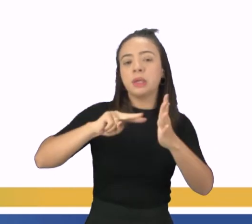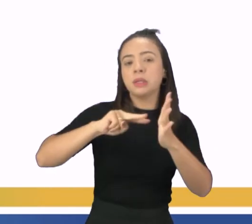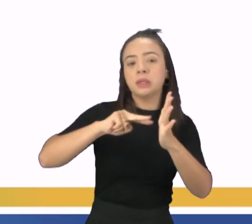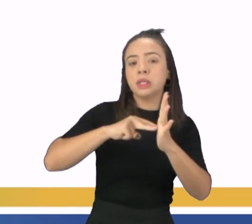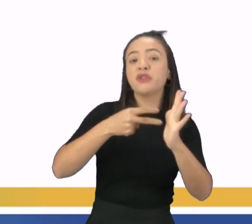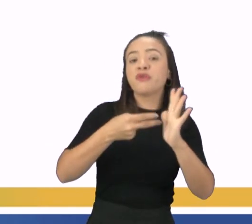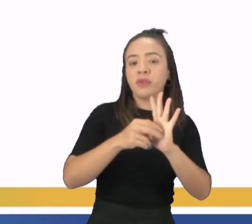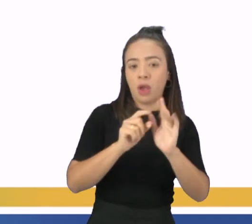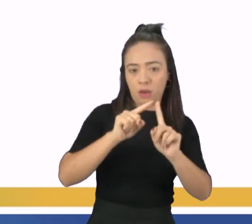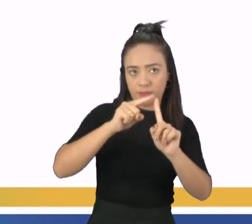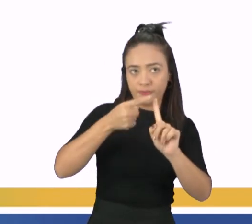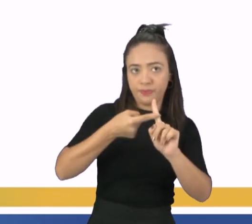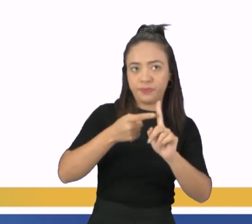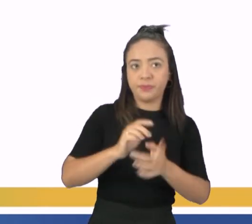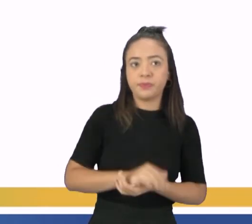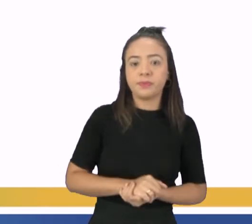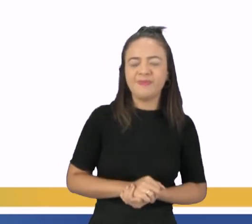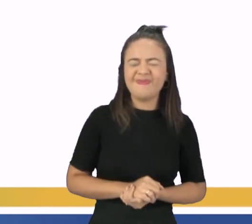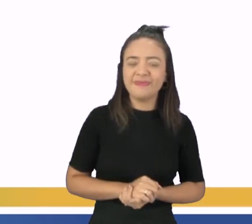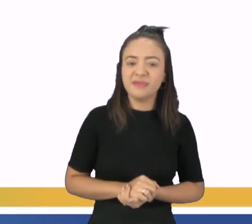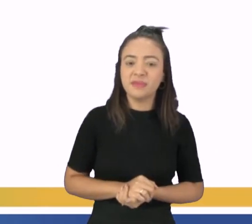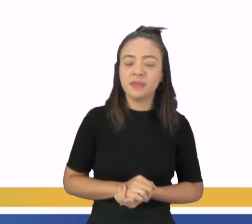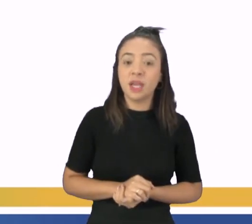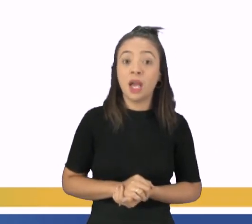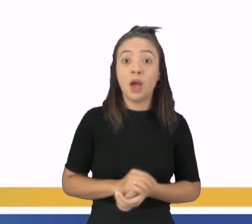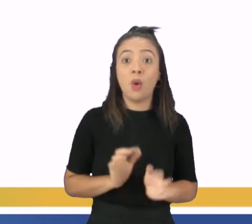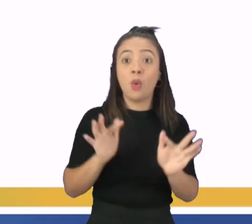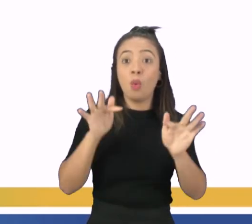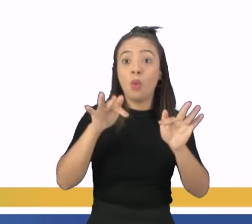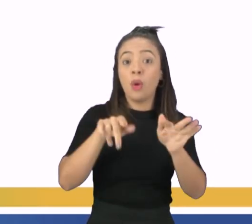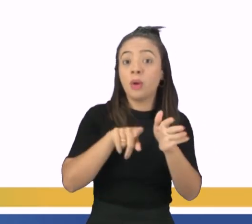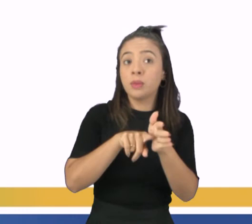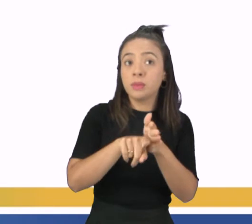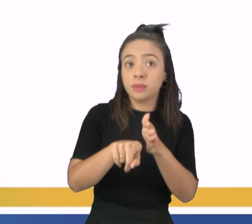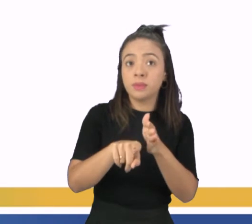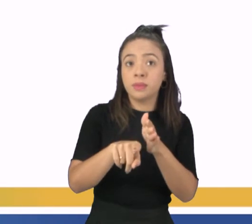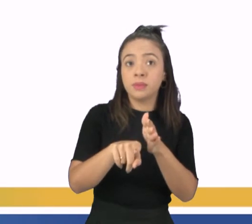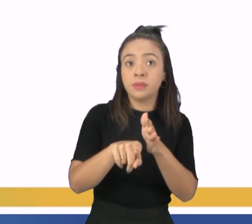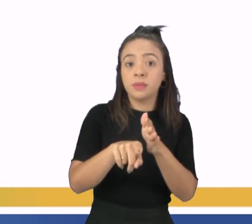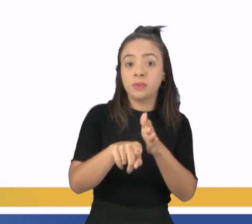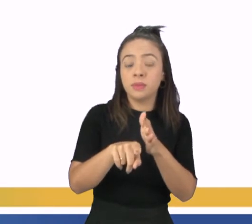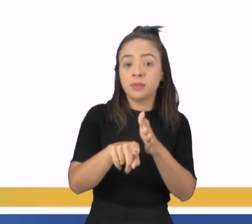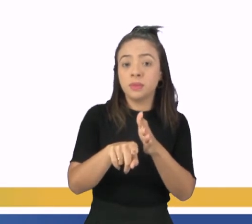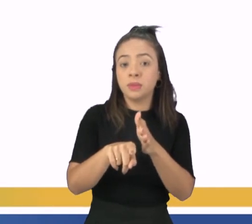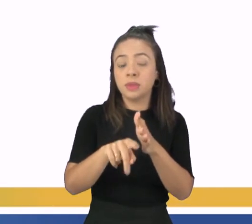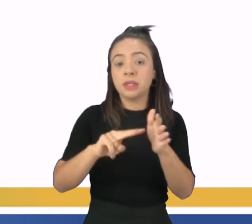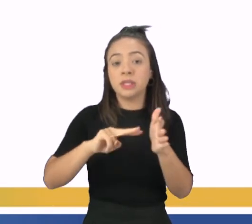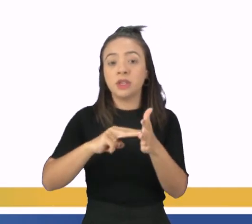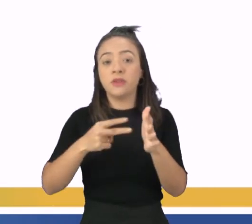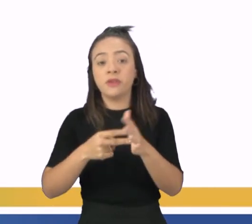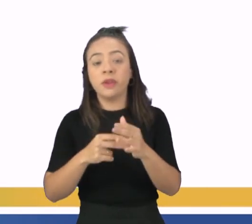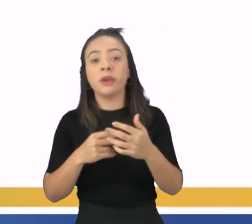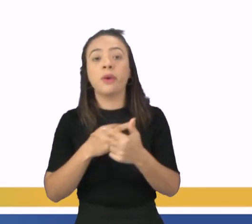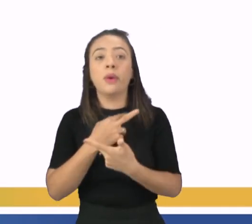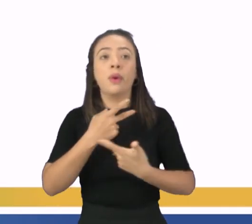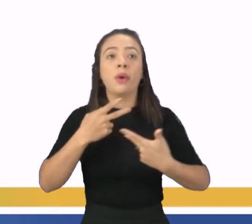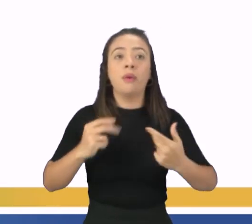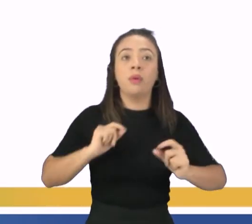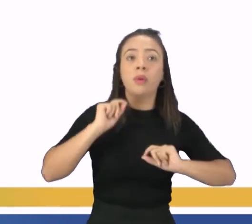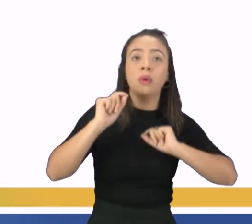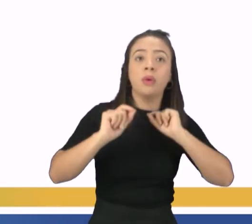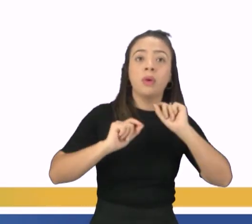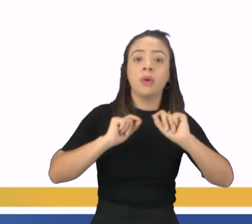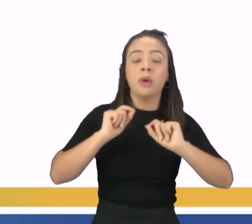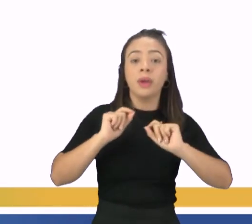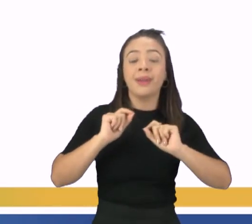tá? Como nossa última questão, tá? É uma questão um pouco mais entra mais em aspectos sociológicos, mas